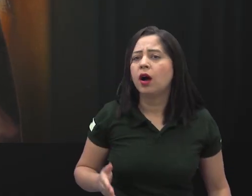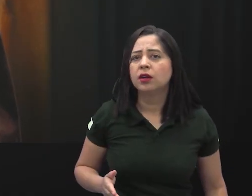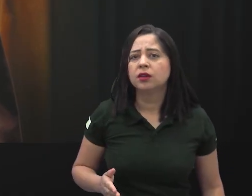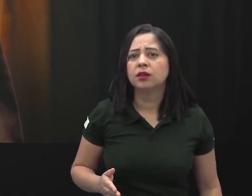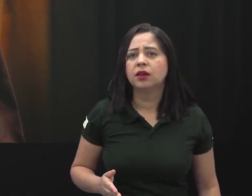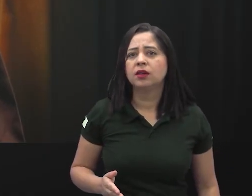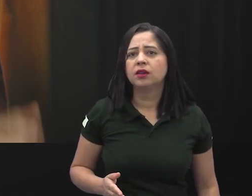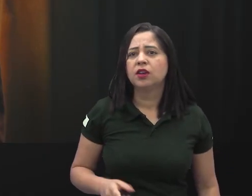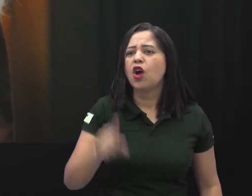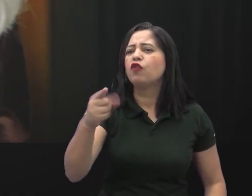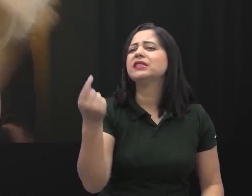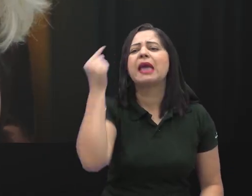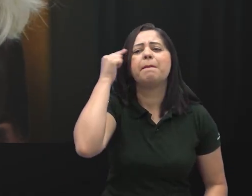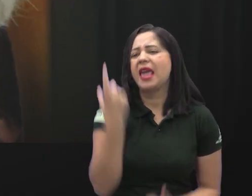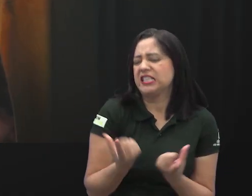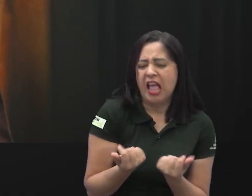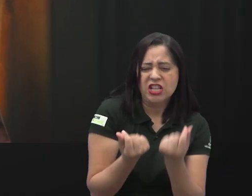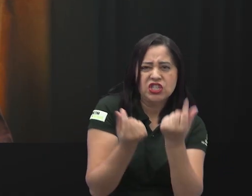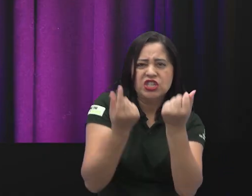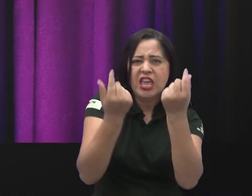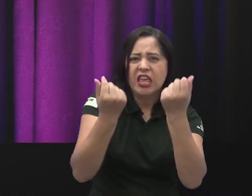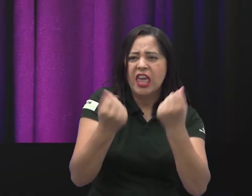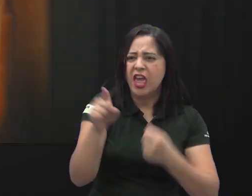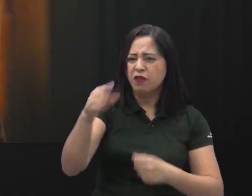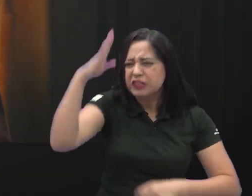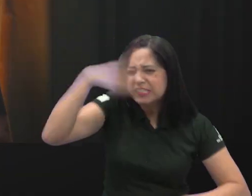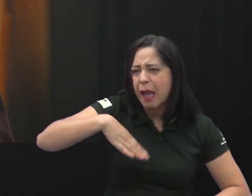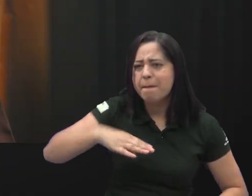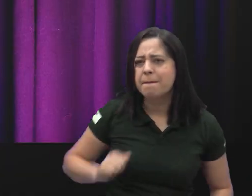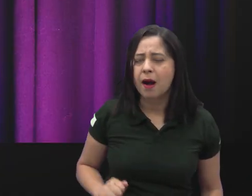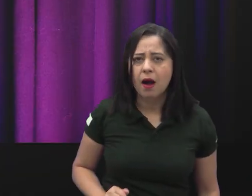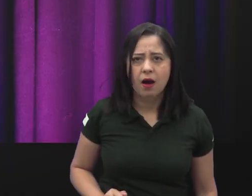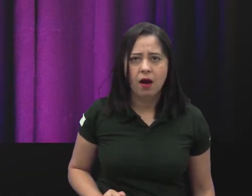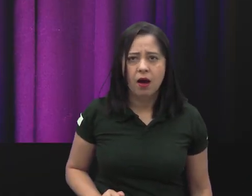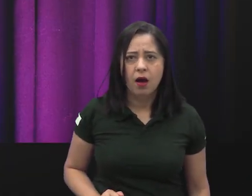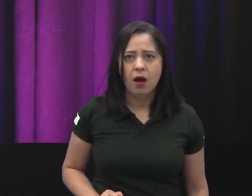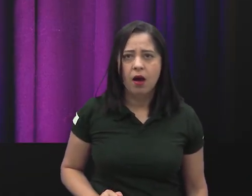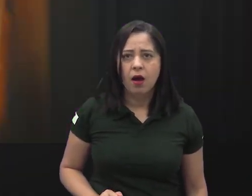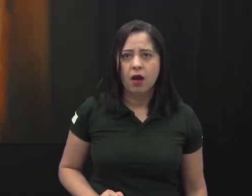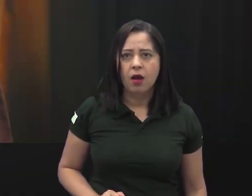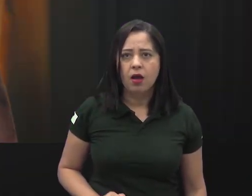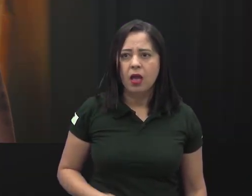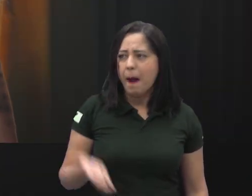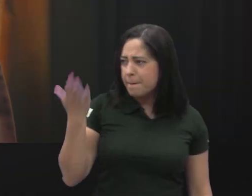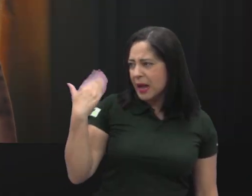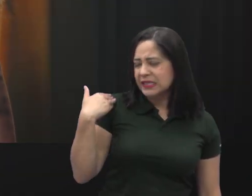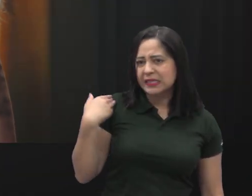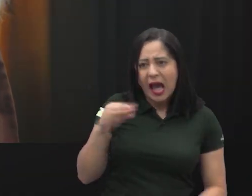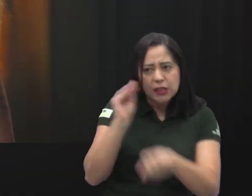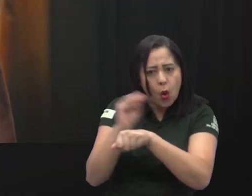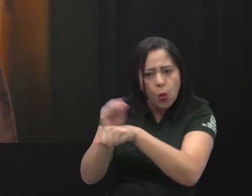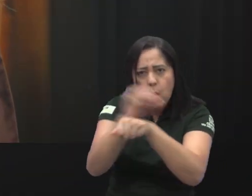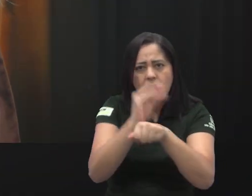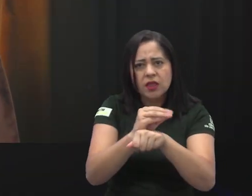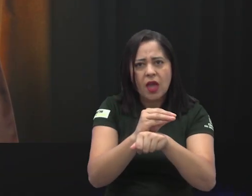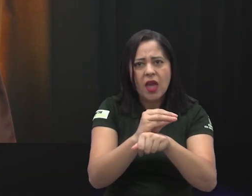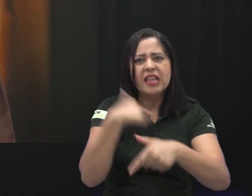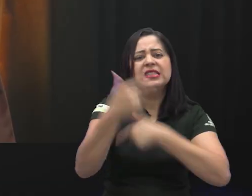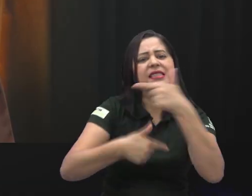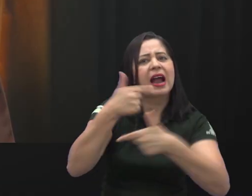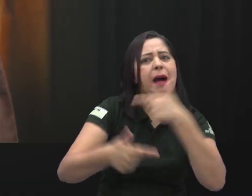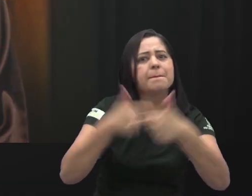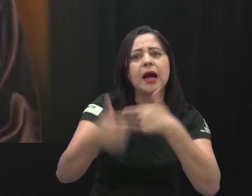Mentirosa! Só pensa em dinheiro. Como você é má. Sabe a dificuldade que passei para ter tudo que eu tenho